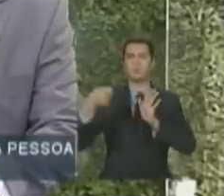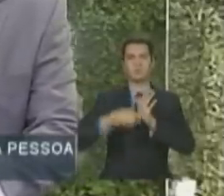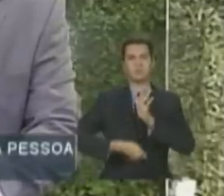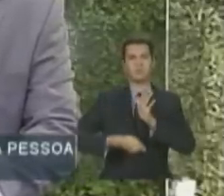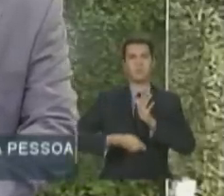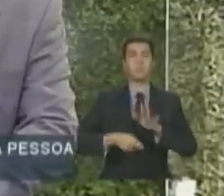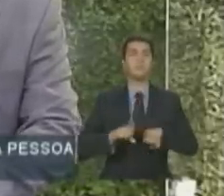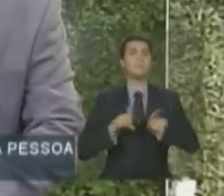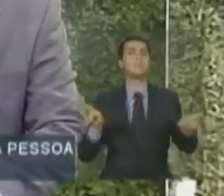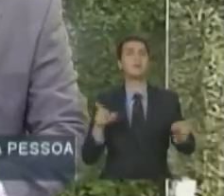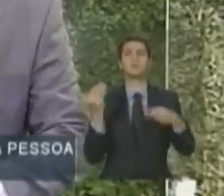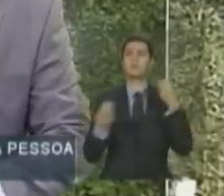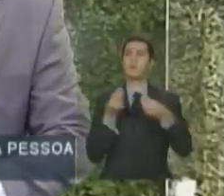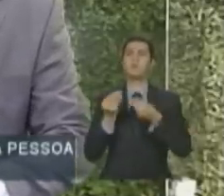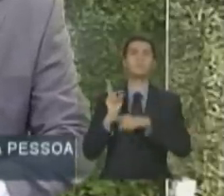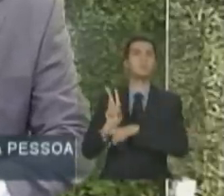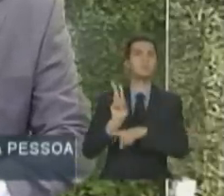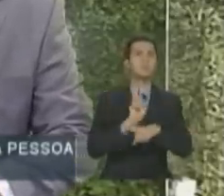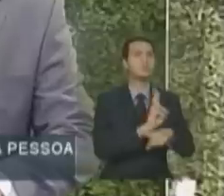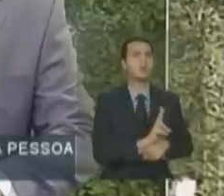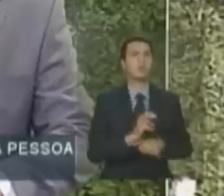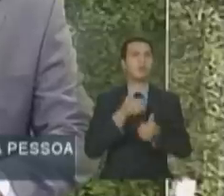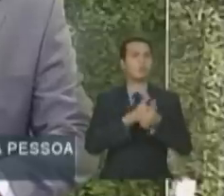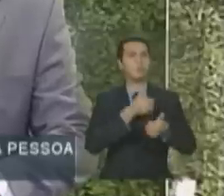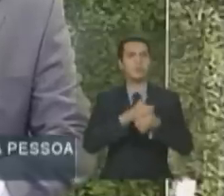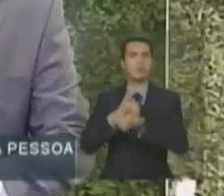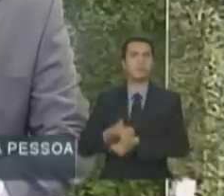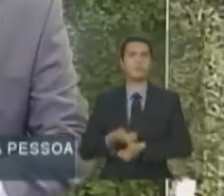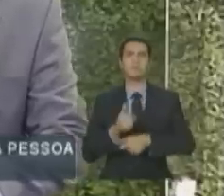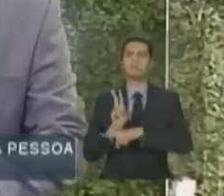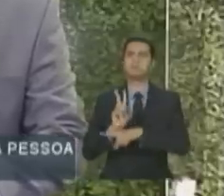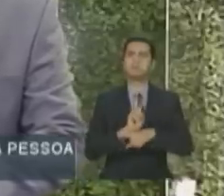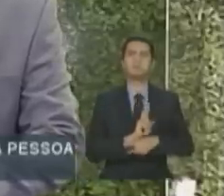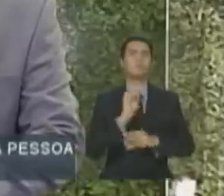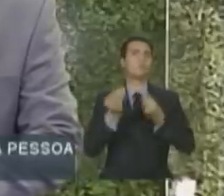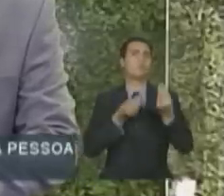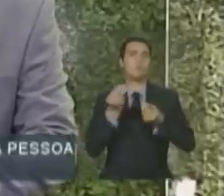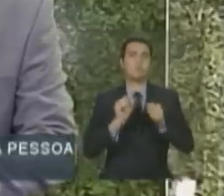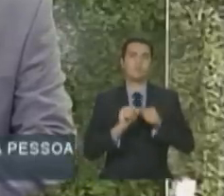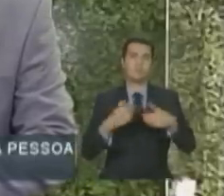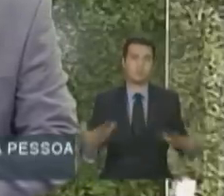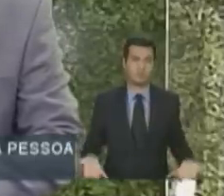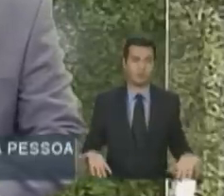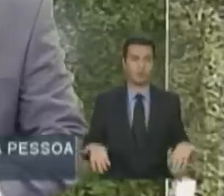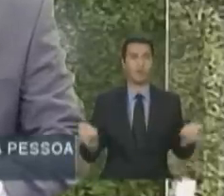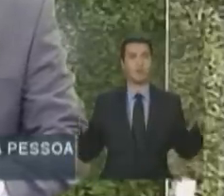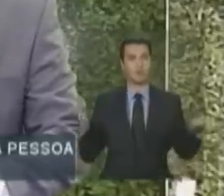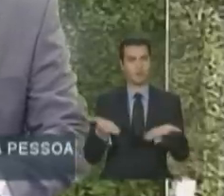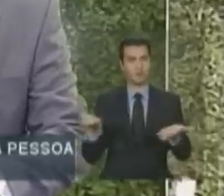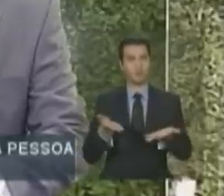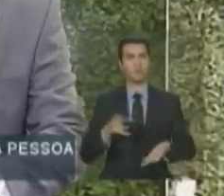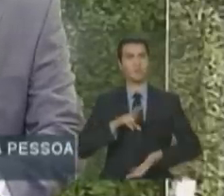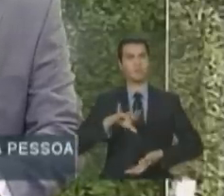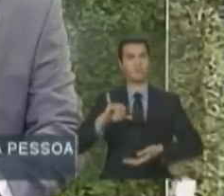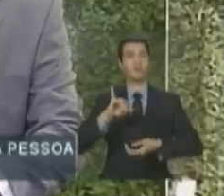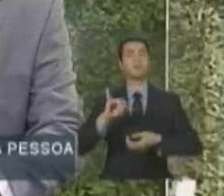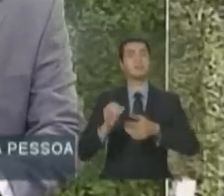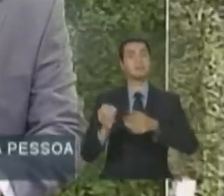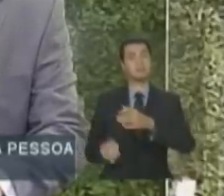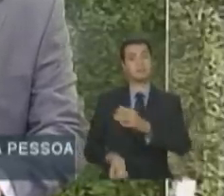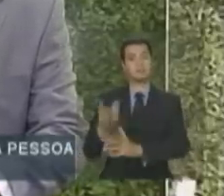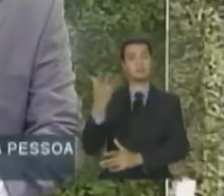os projetos, e para acompanhar as obras, a criação agora no Ministério da Cidade da